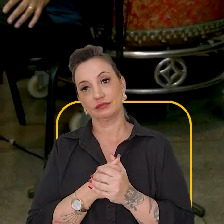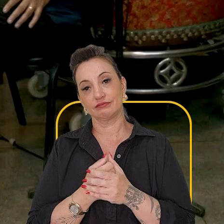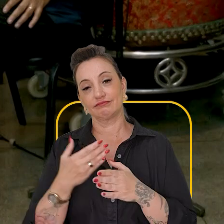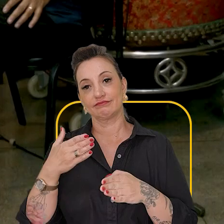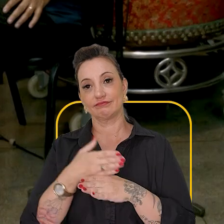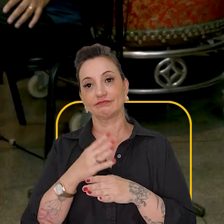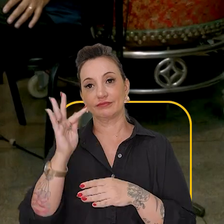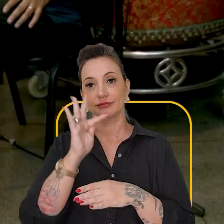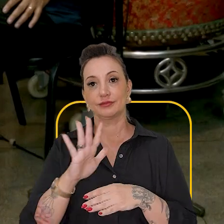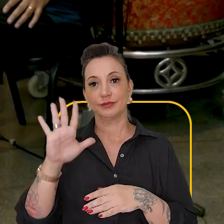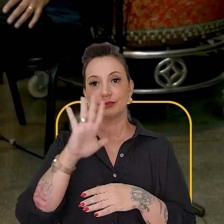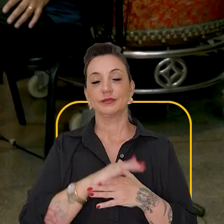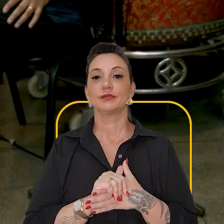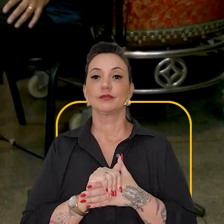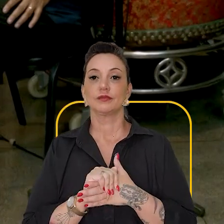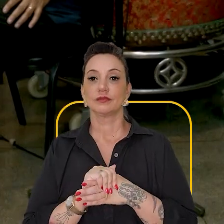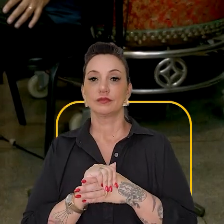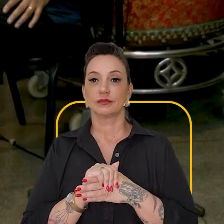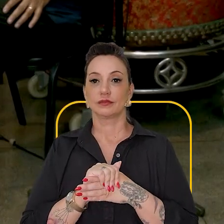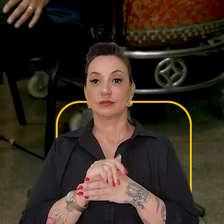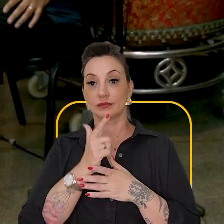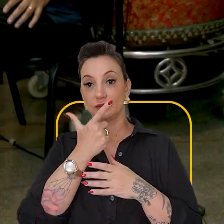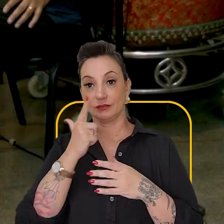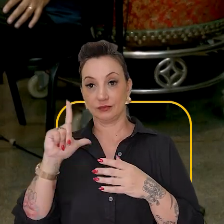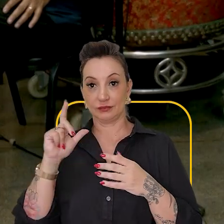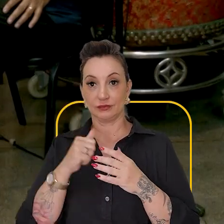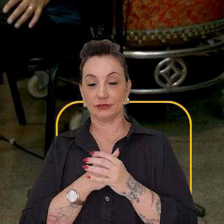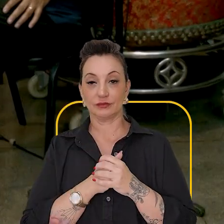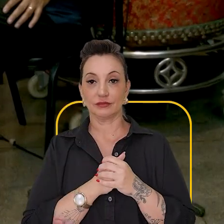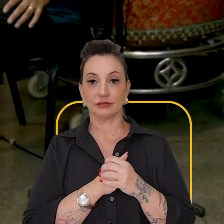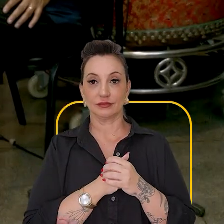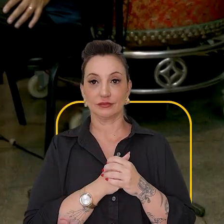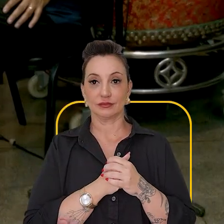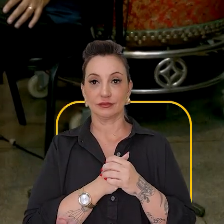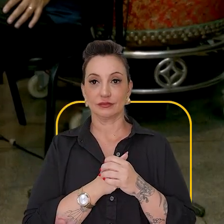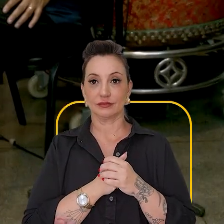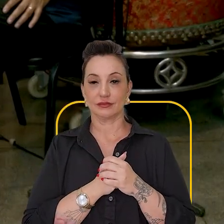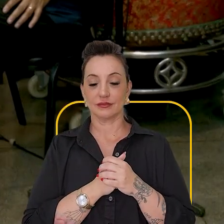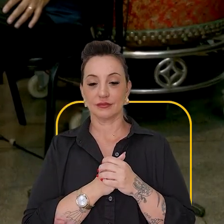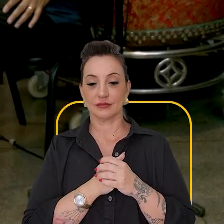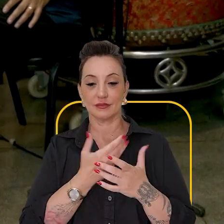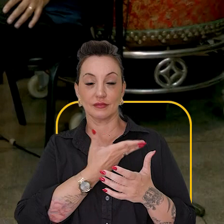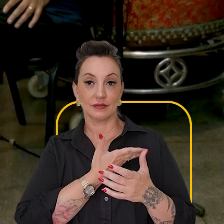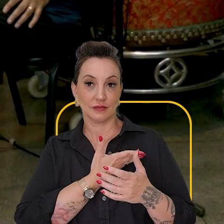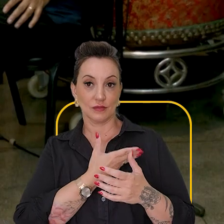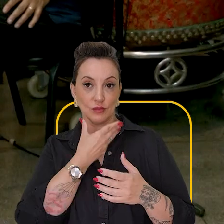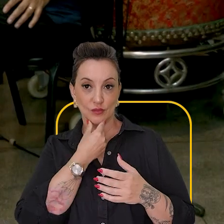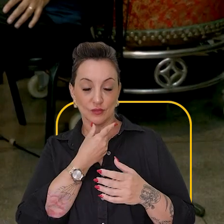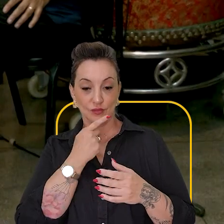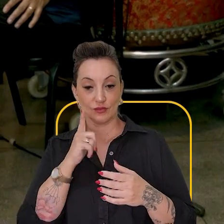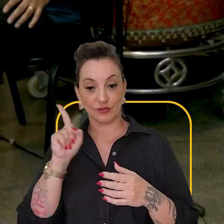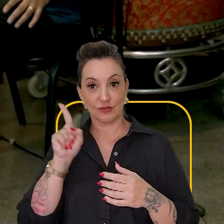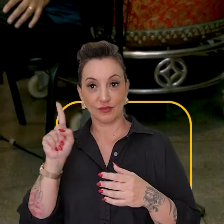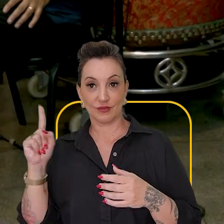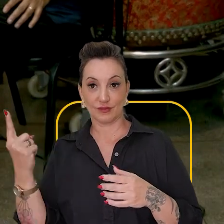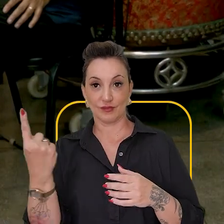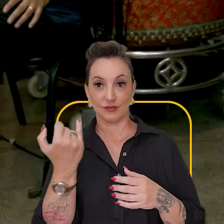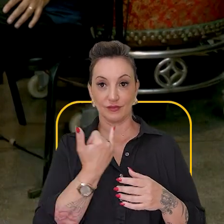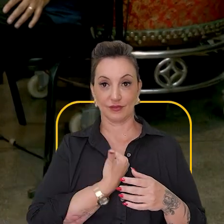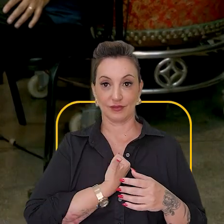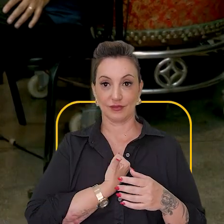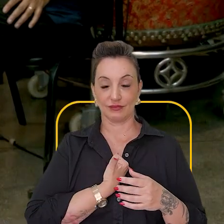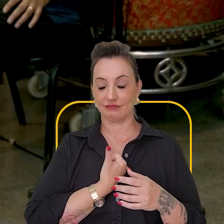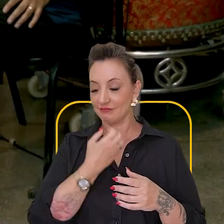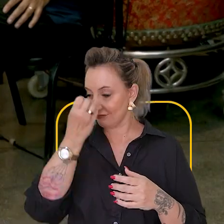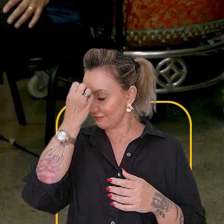pra Federação né nessa época no outro eu fiquei amigo de um rapaz e ele veio falar para